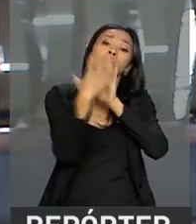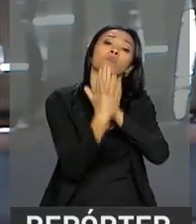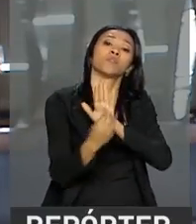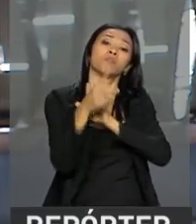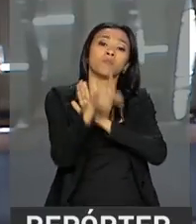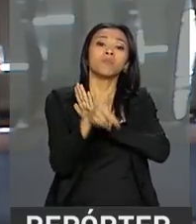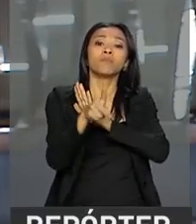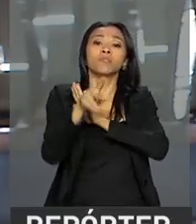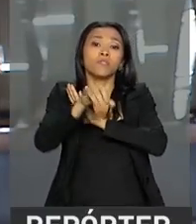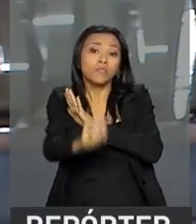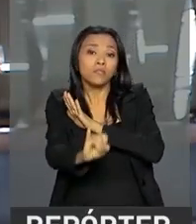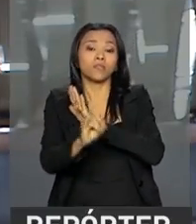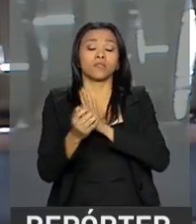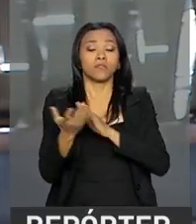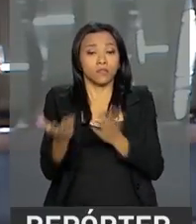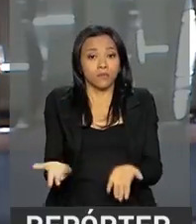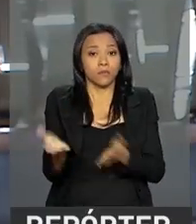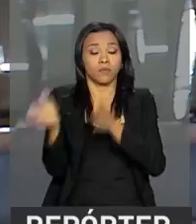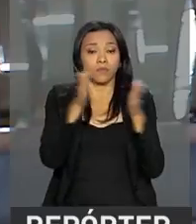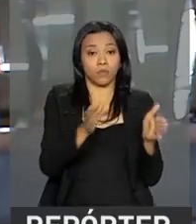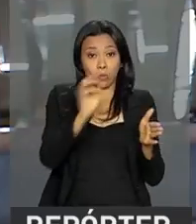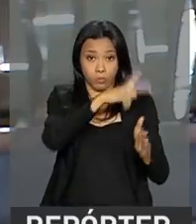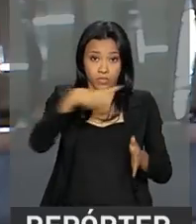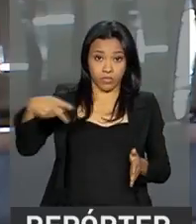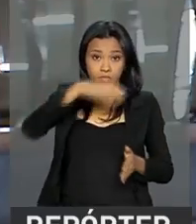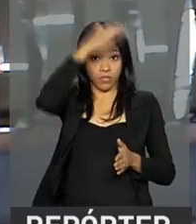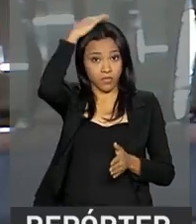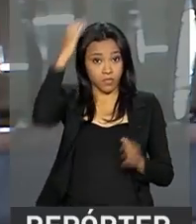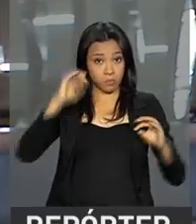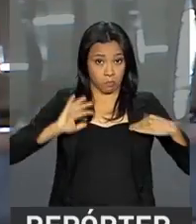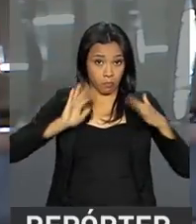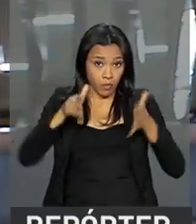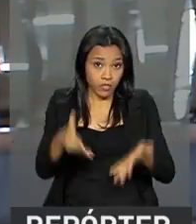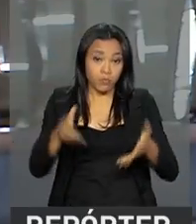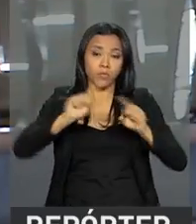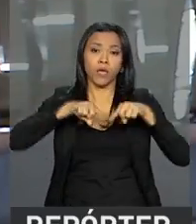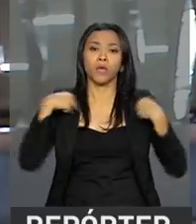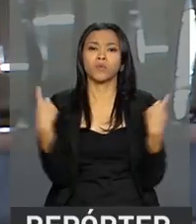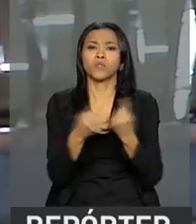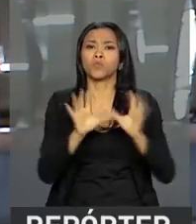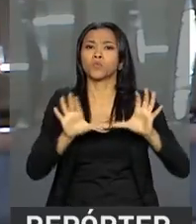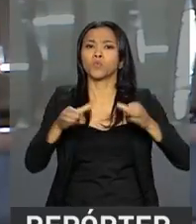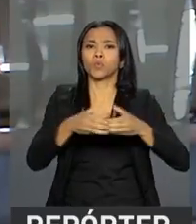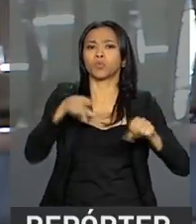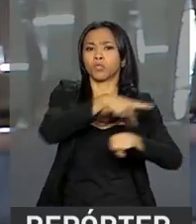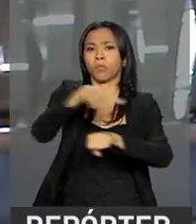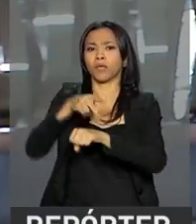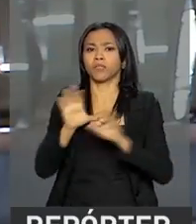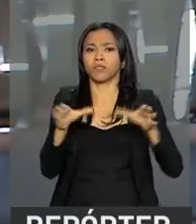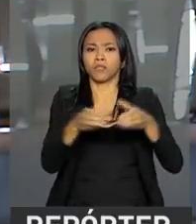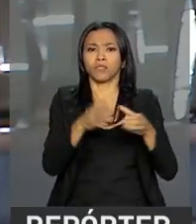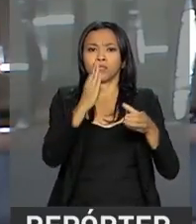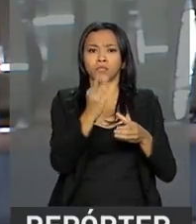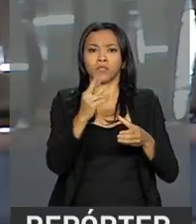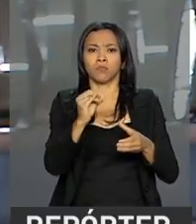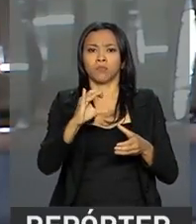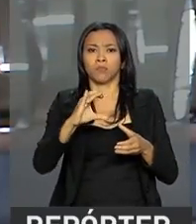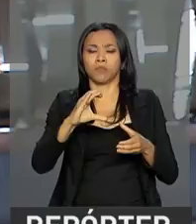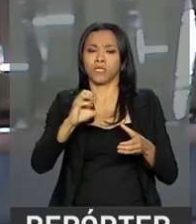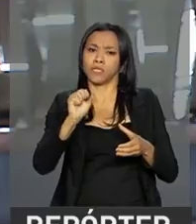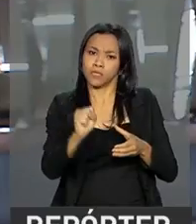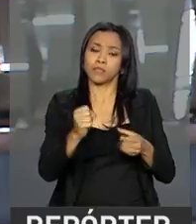investimentos o presidente também participou da reunião de cúpula dos brics grupo que reúne além do brasil rússia